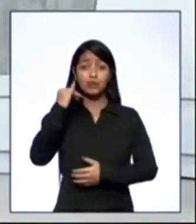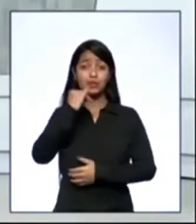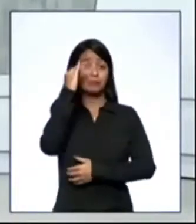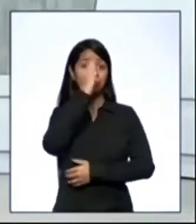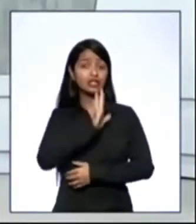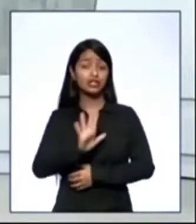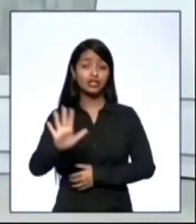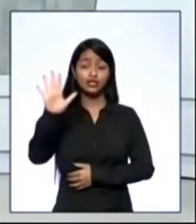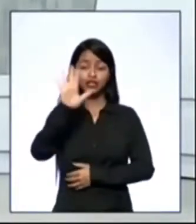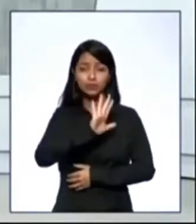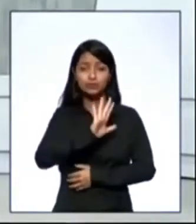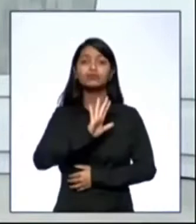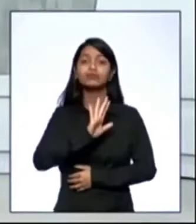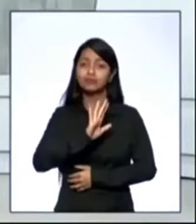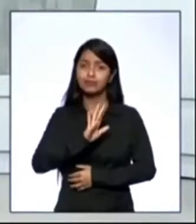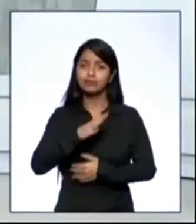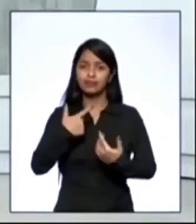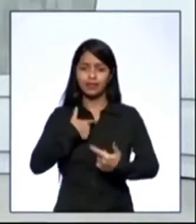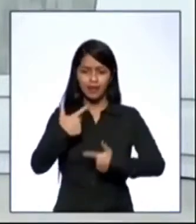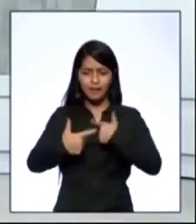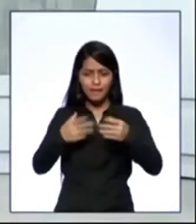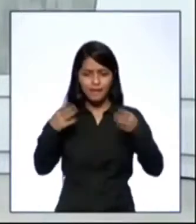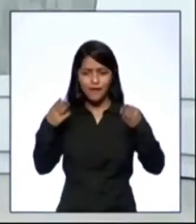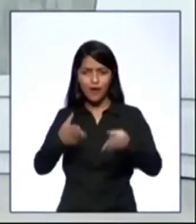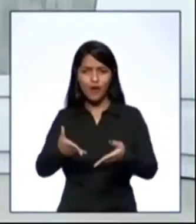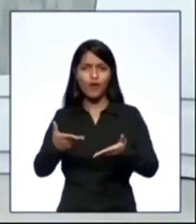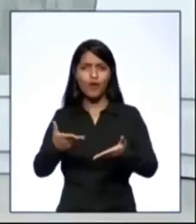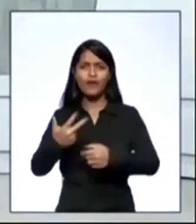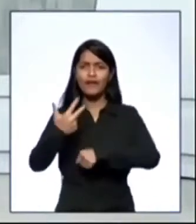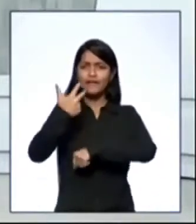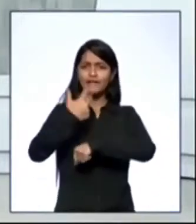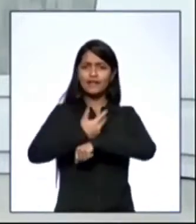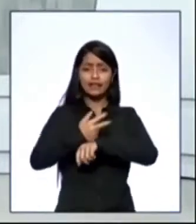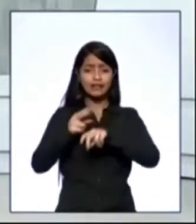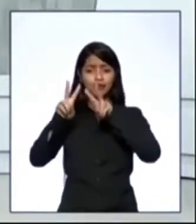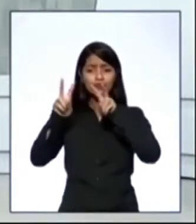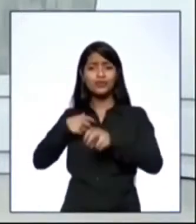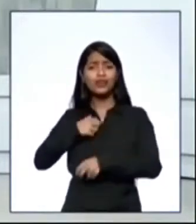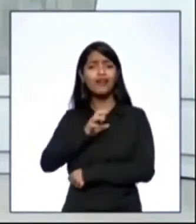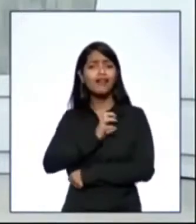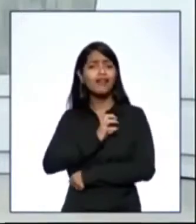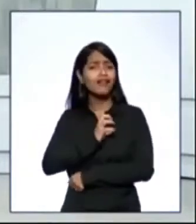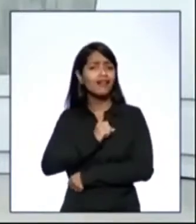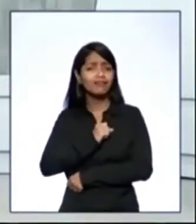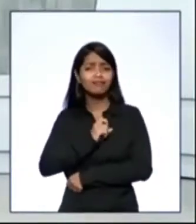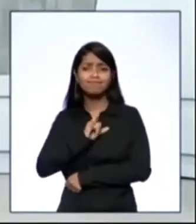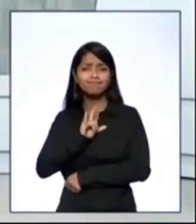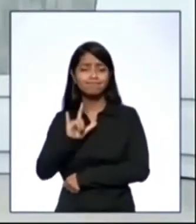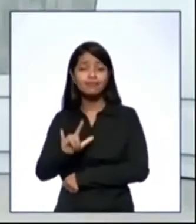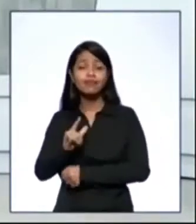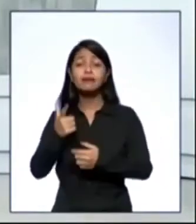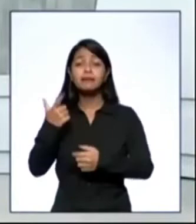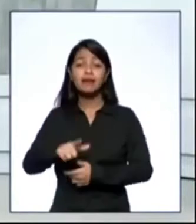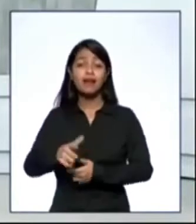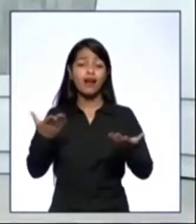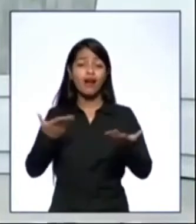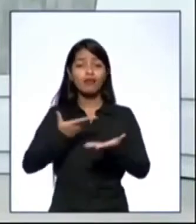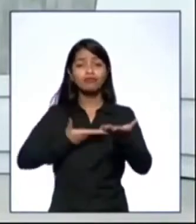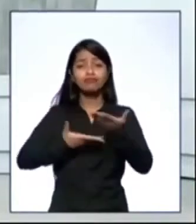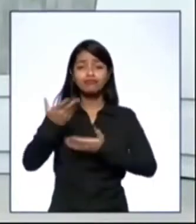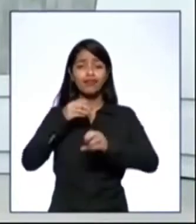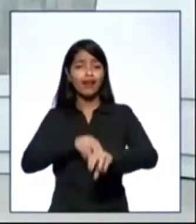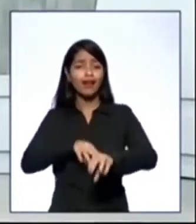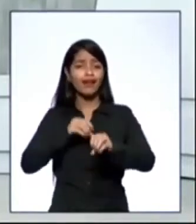né? E aí, trabalhar nisso, gravar vídeo de assuntos que eu super amo e trocar uma ideia com vocês é muito significativo. Então, de